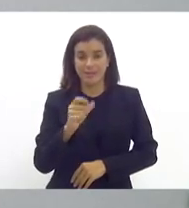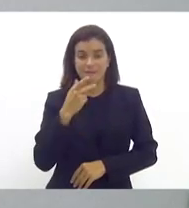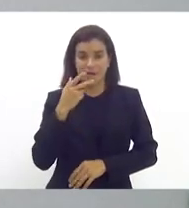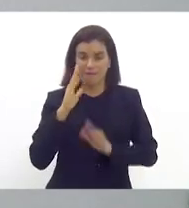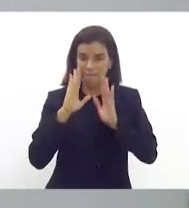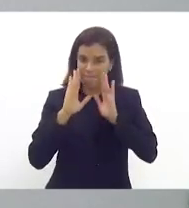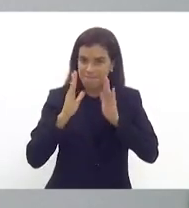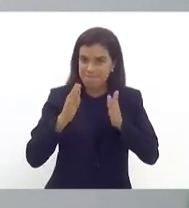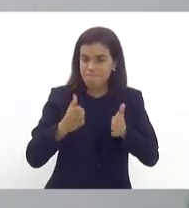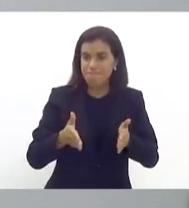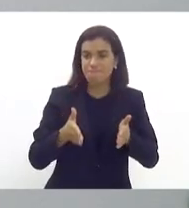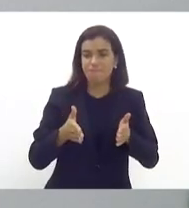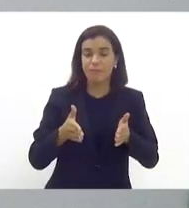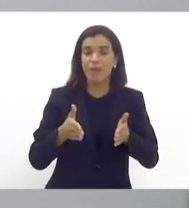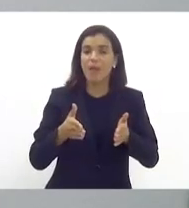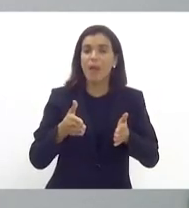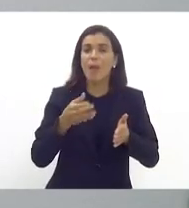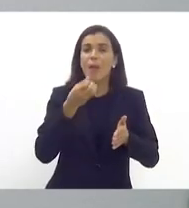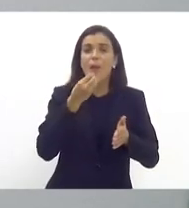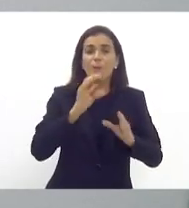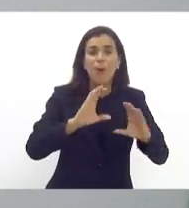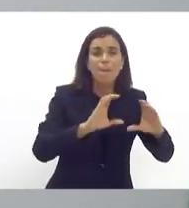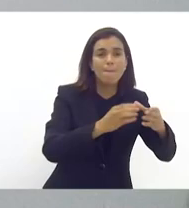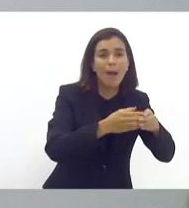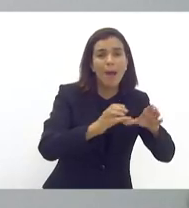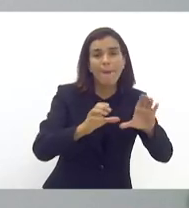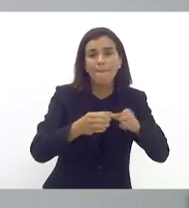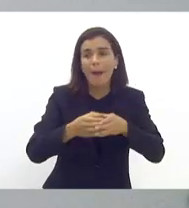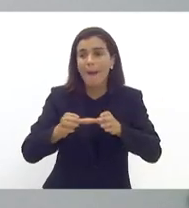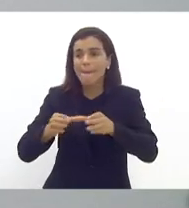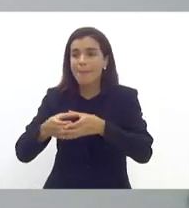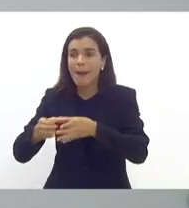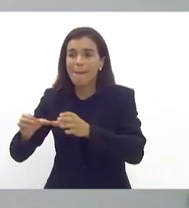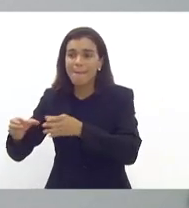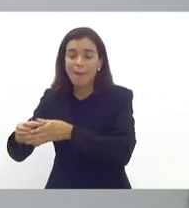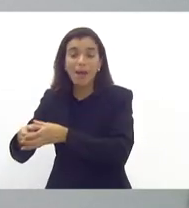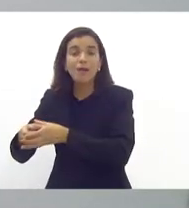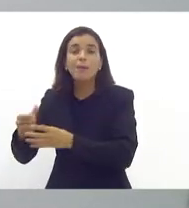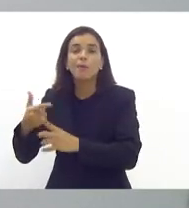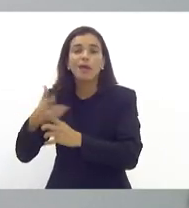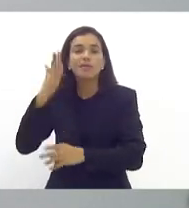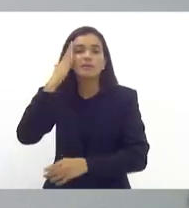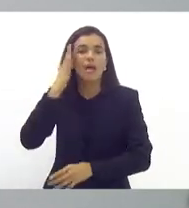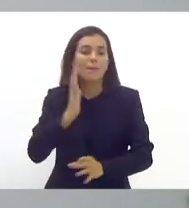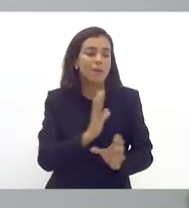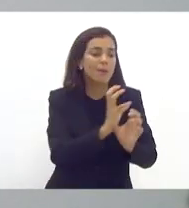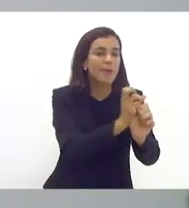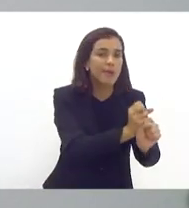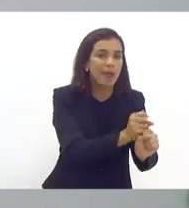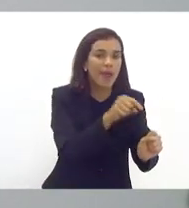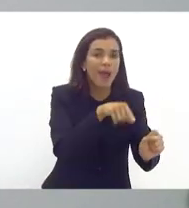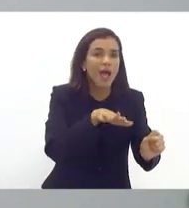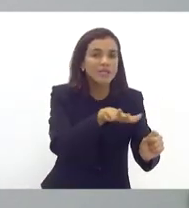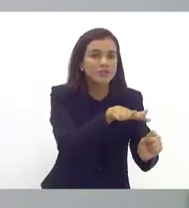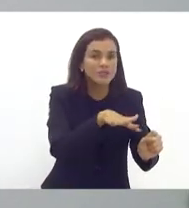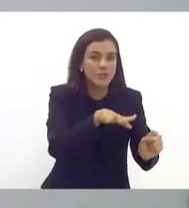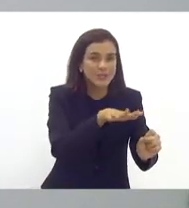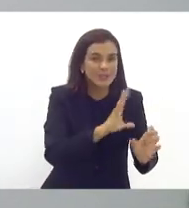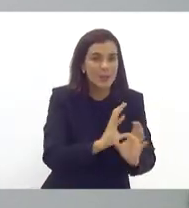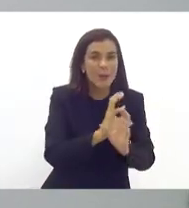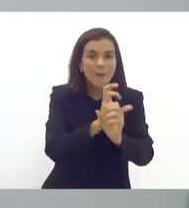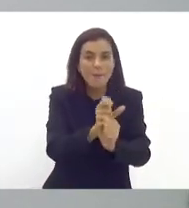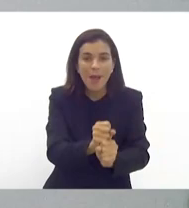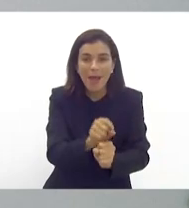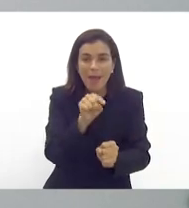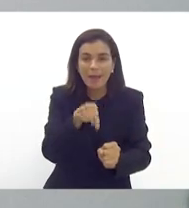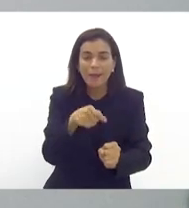categórico é muito bom categorizar porque a gente vai ter um número de ações quantas ações nós temos Outro dia eu pedi